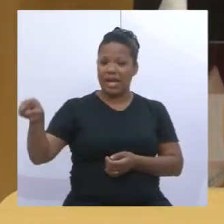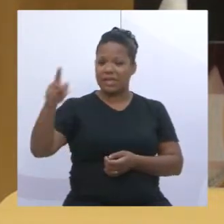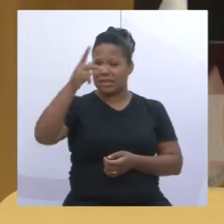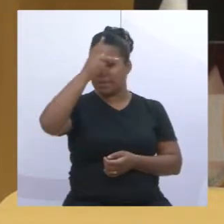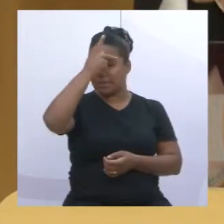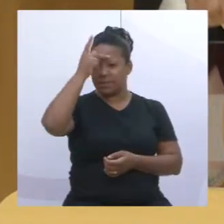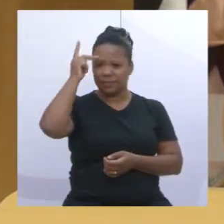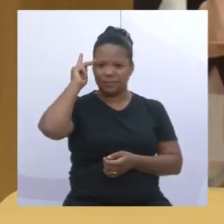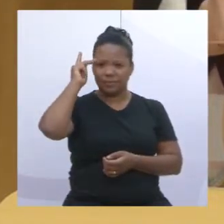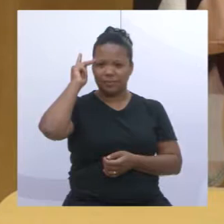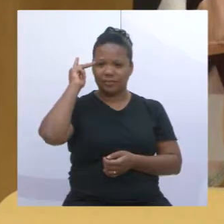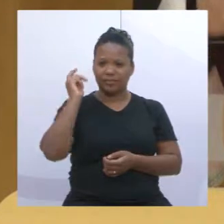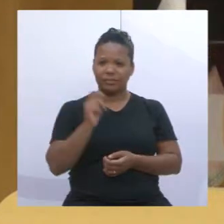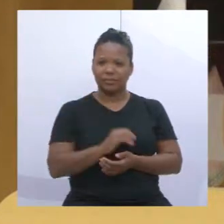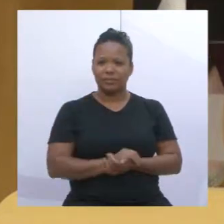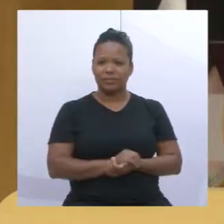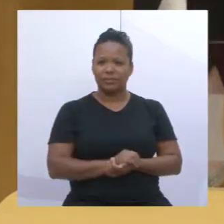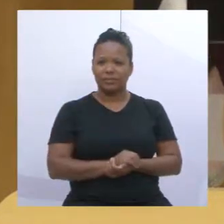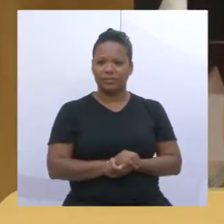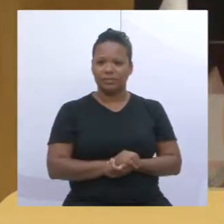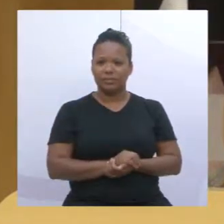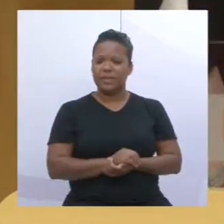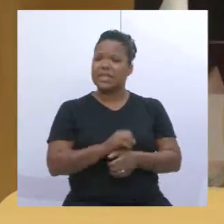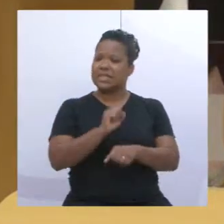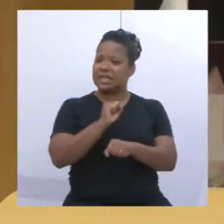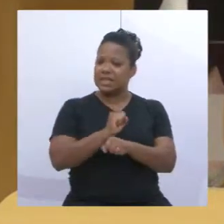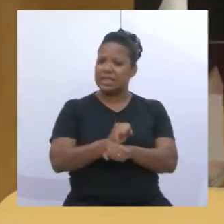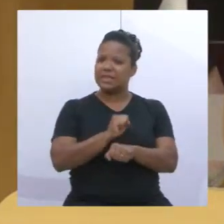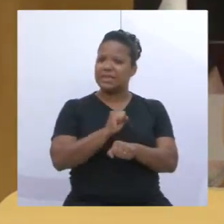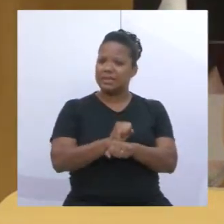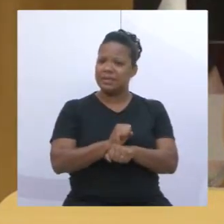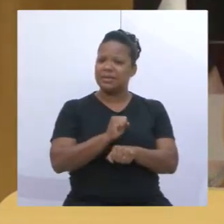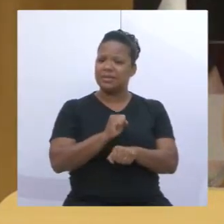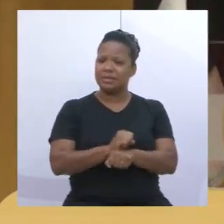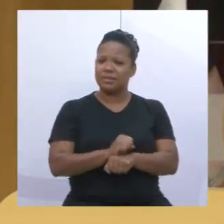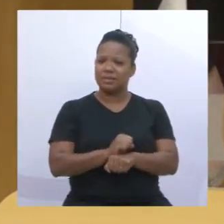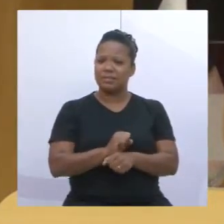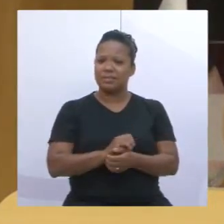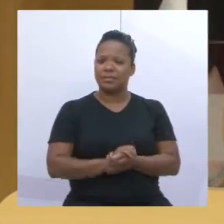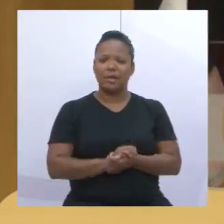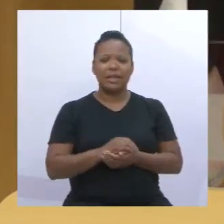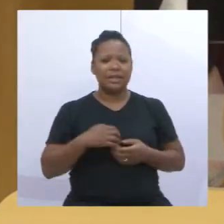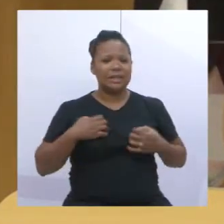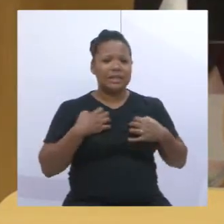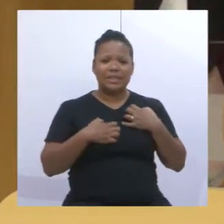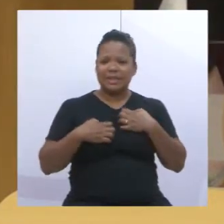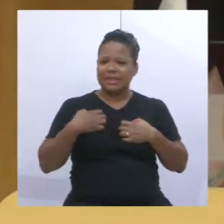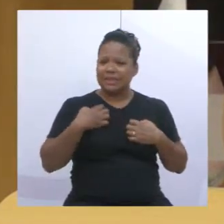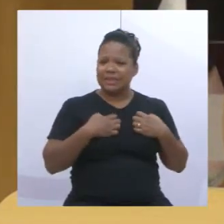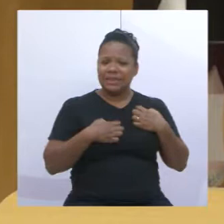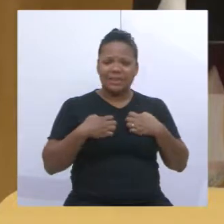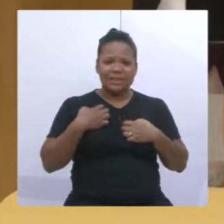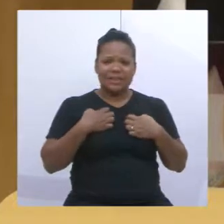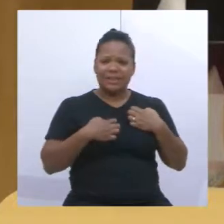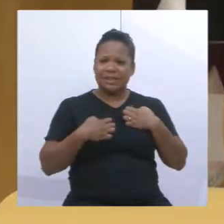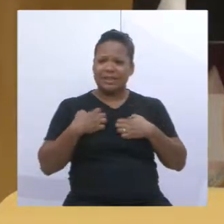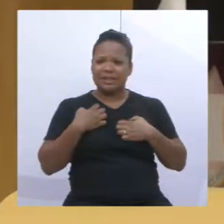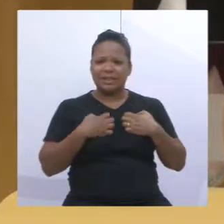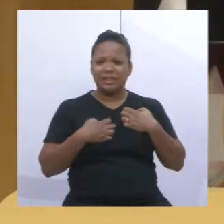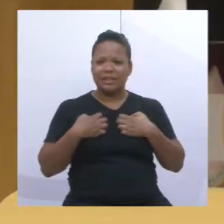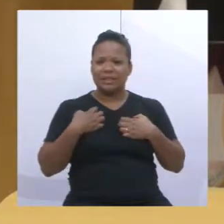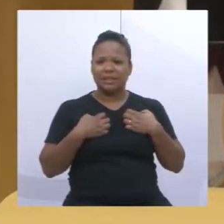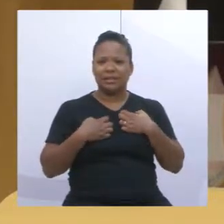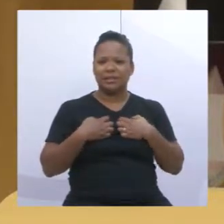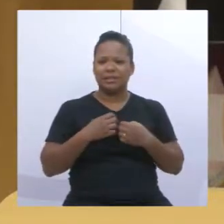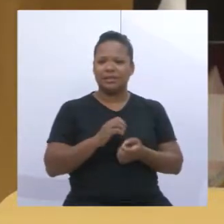pessoas que estão aguardando na fila, no desespero, e aí eu digo que é uma categoria de pessoas